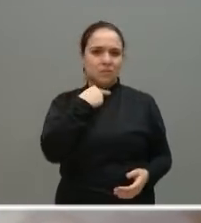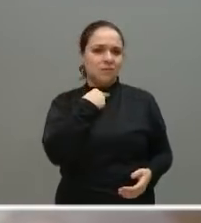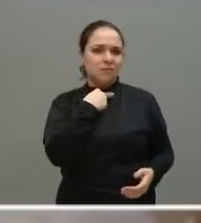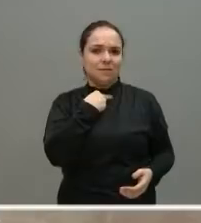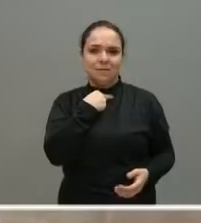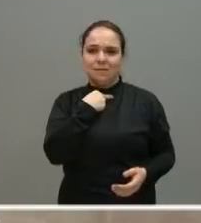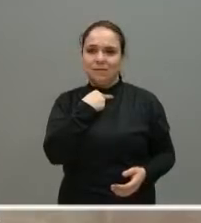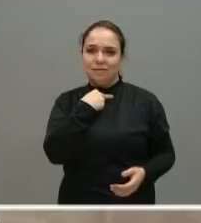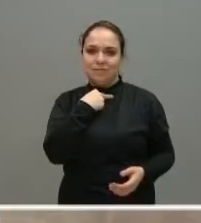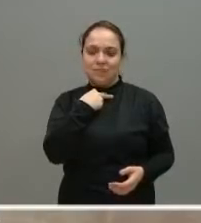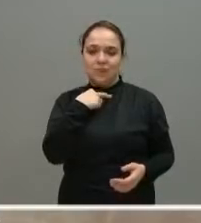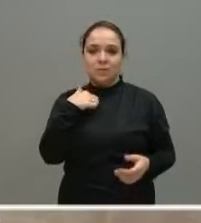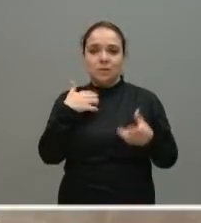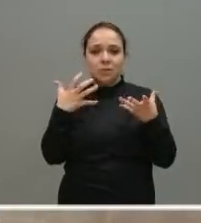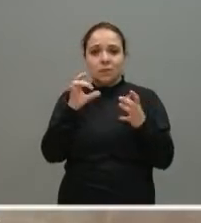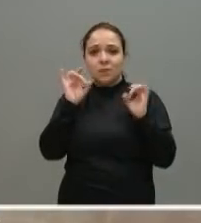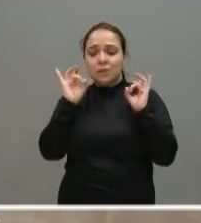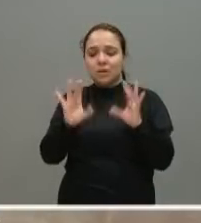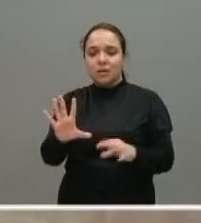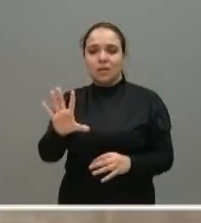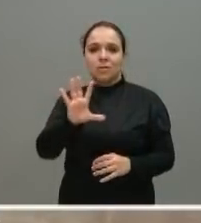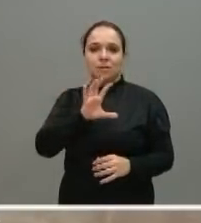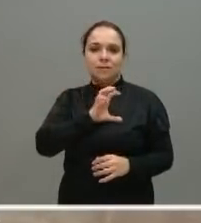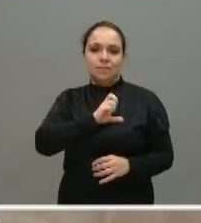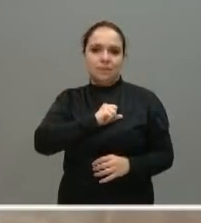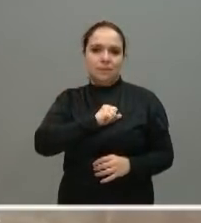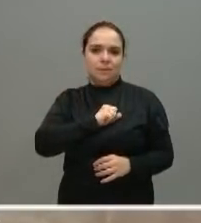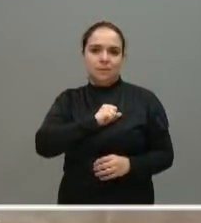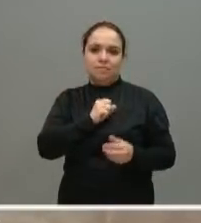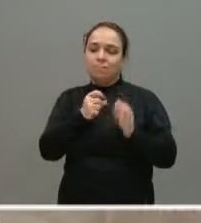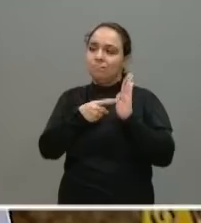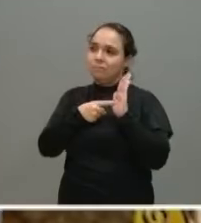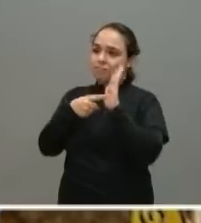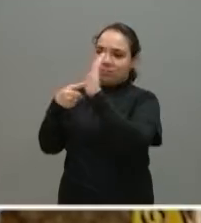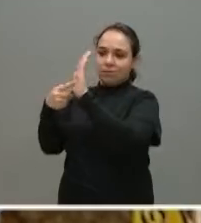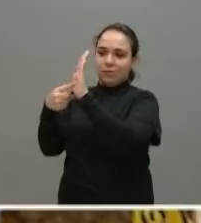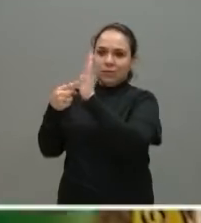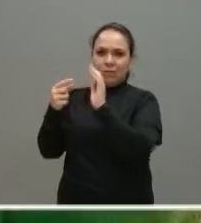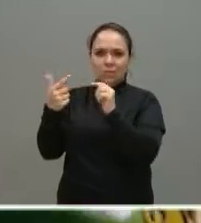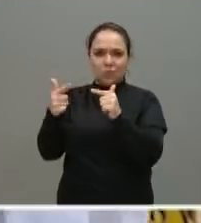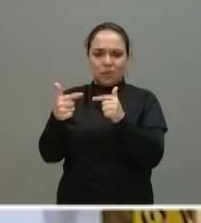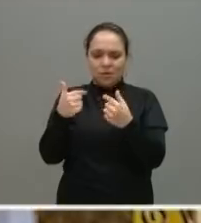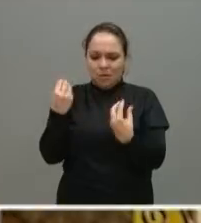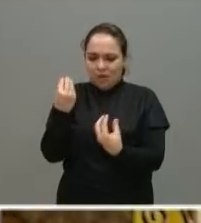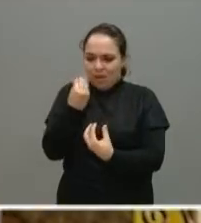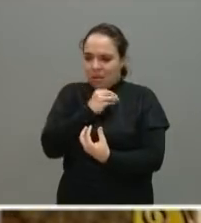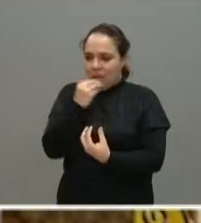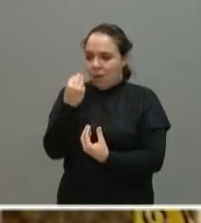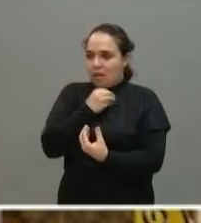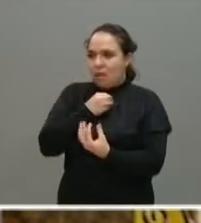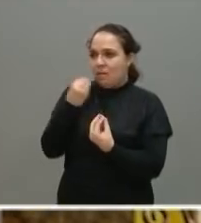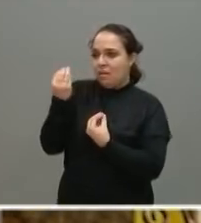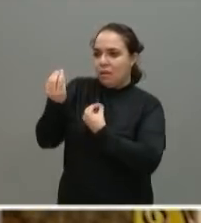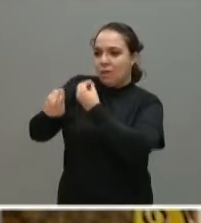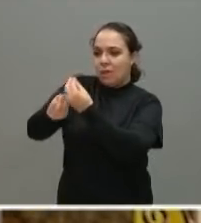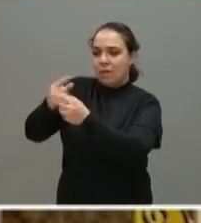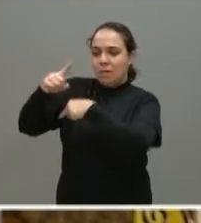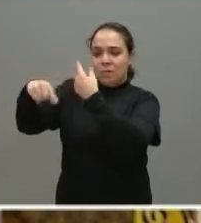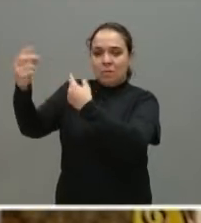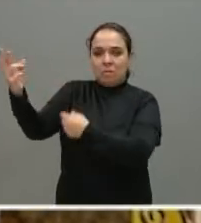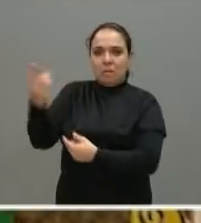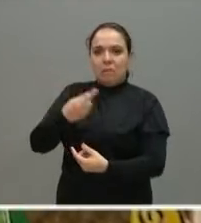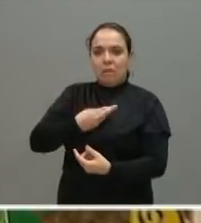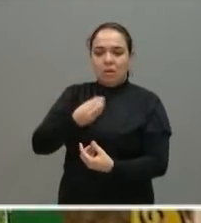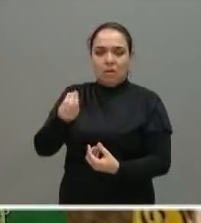apenas Deus quer que o amemos. Quem ama não negocia, se doa. Por